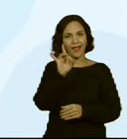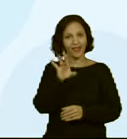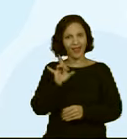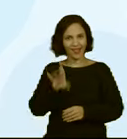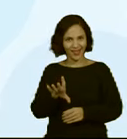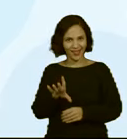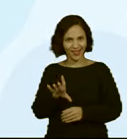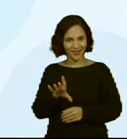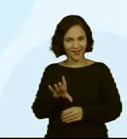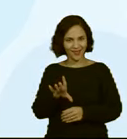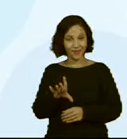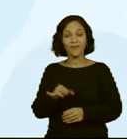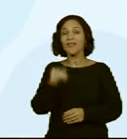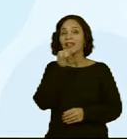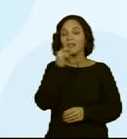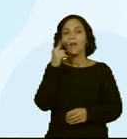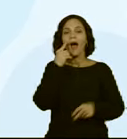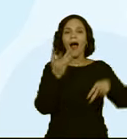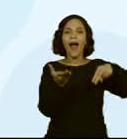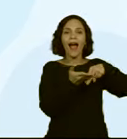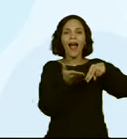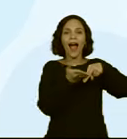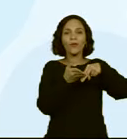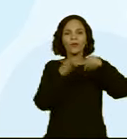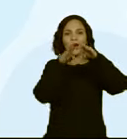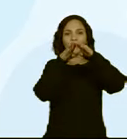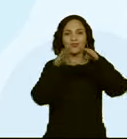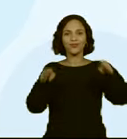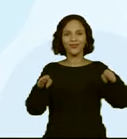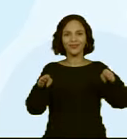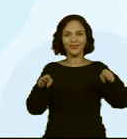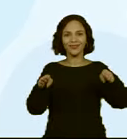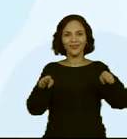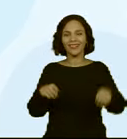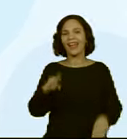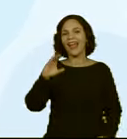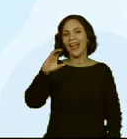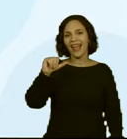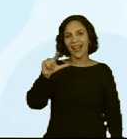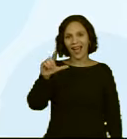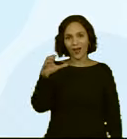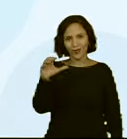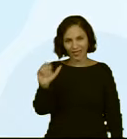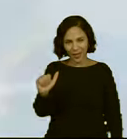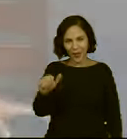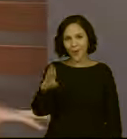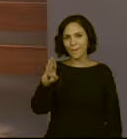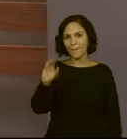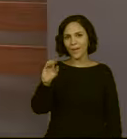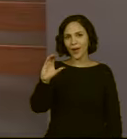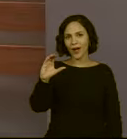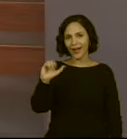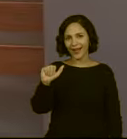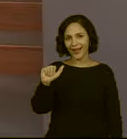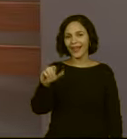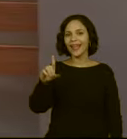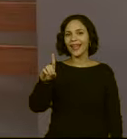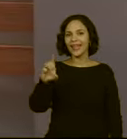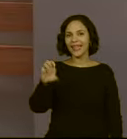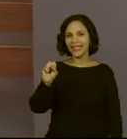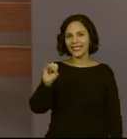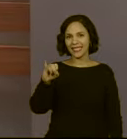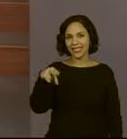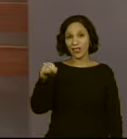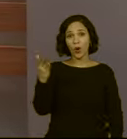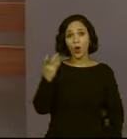deles foi lançado um deles é calça boca de sino a gente sabe que está de volta aí tem muita gente querendo usar de novo mas